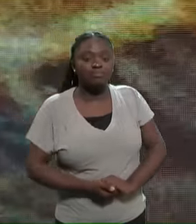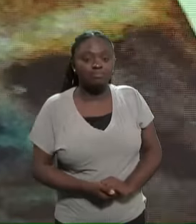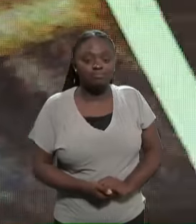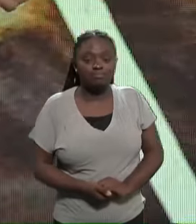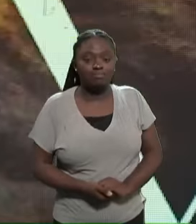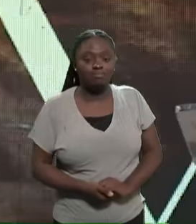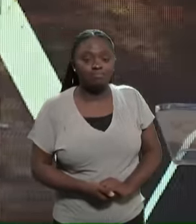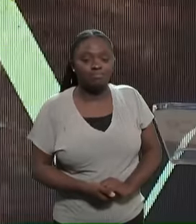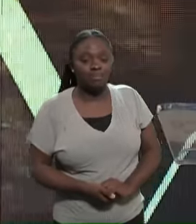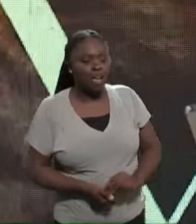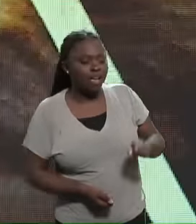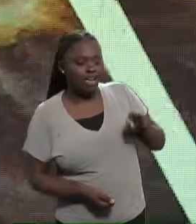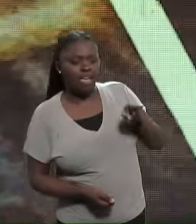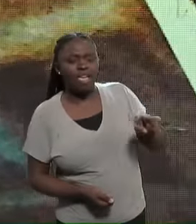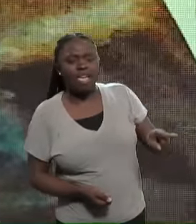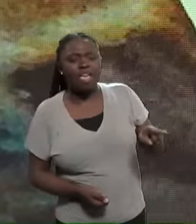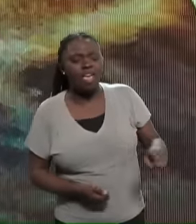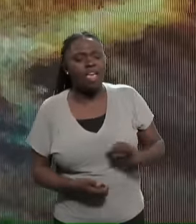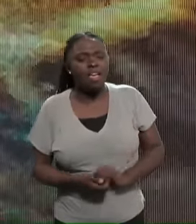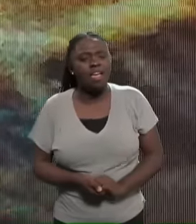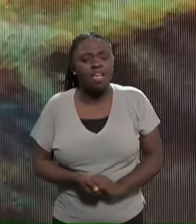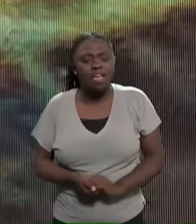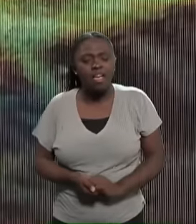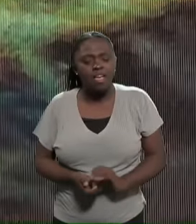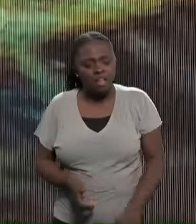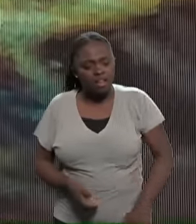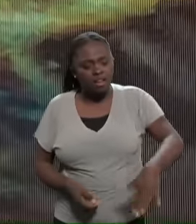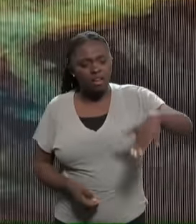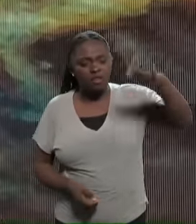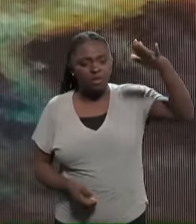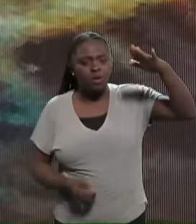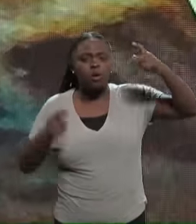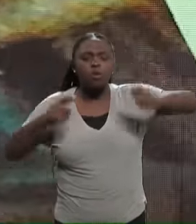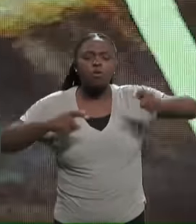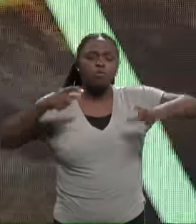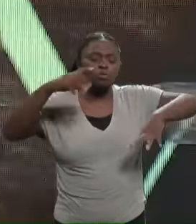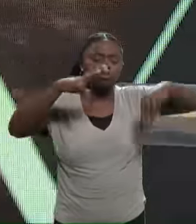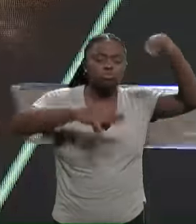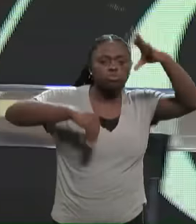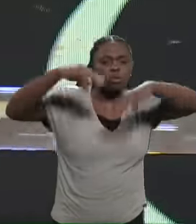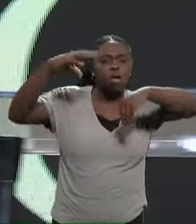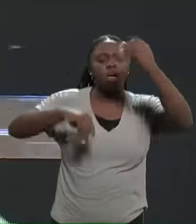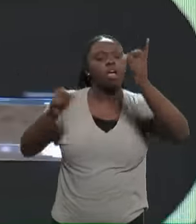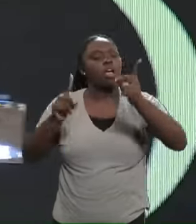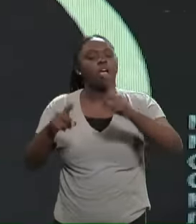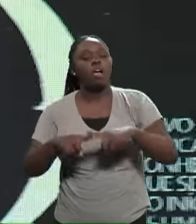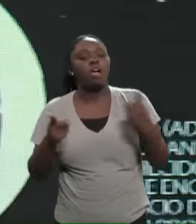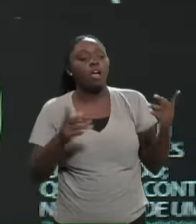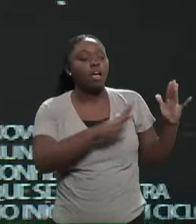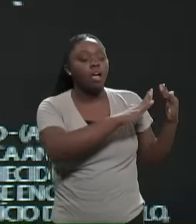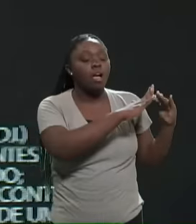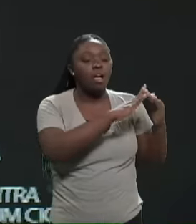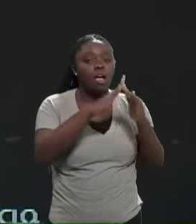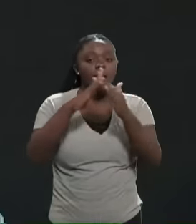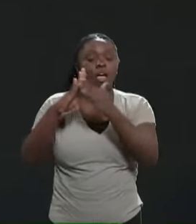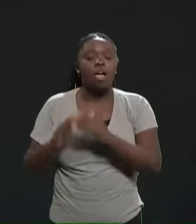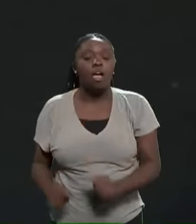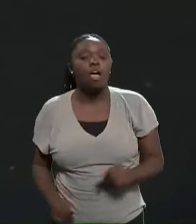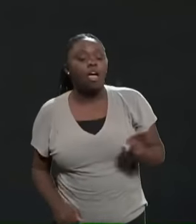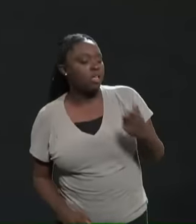Ele não cresceu num palácio, cresceu na periferia. Ele não colocava bálsamo, ele tinha